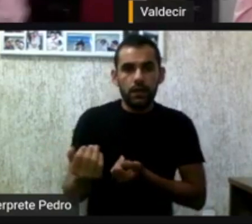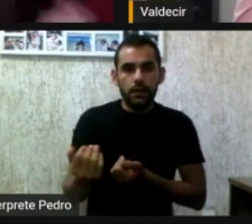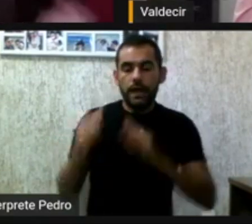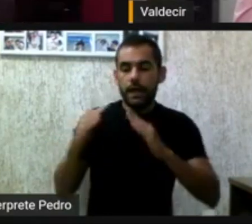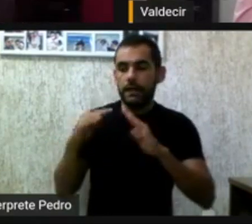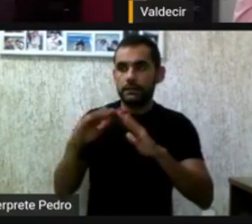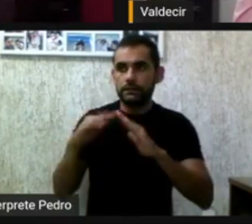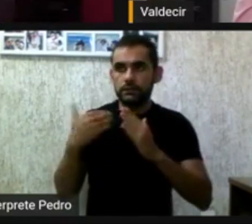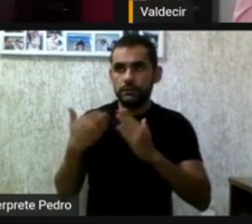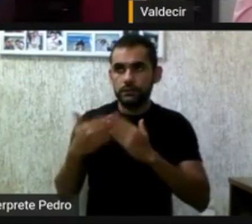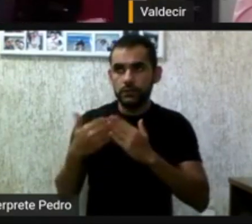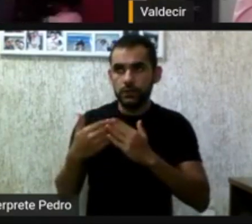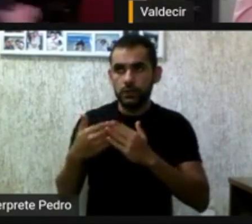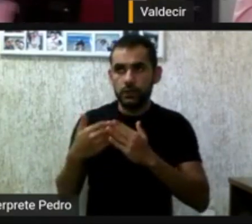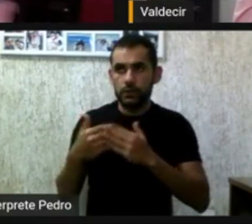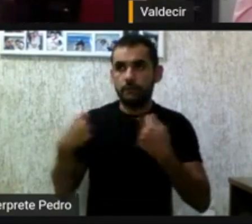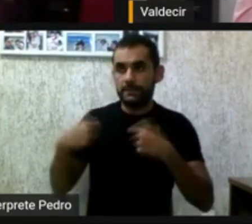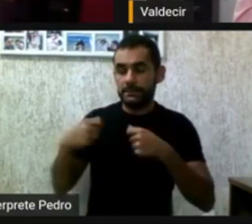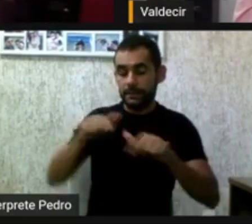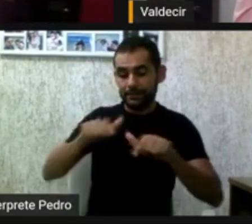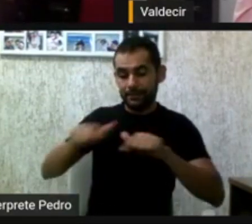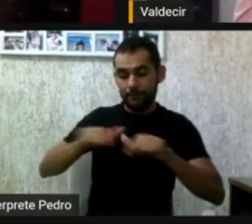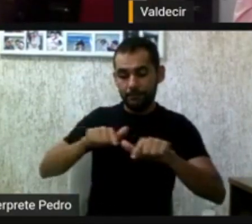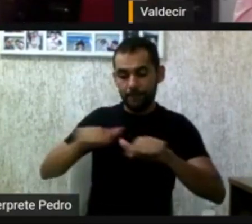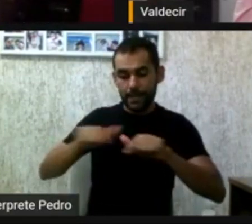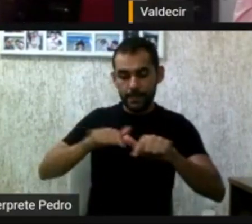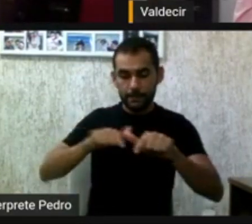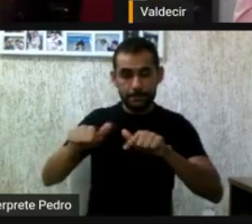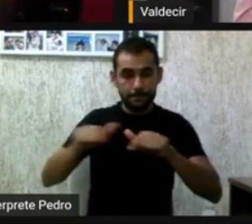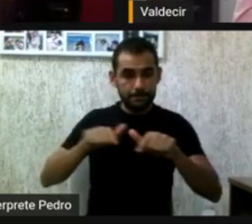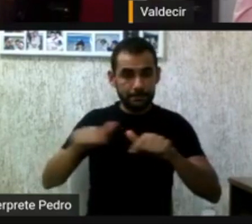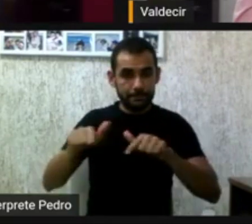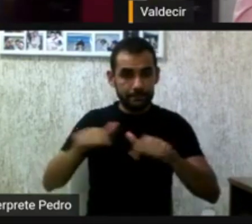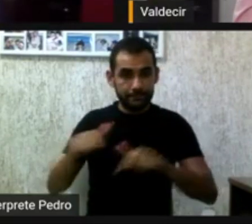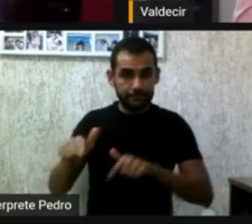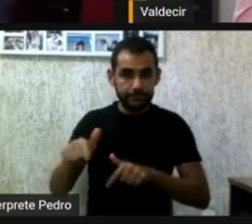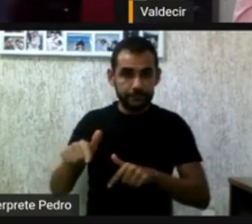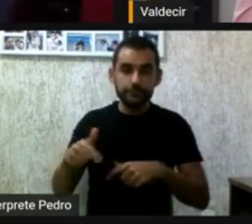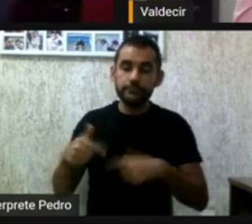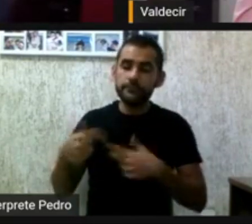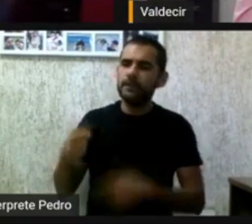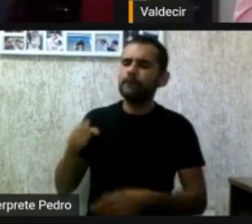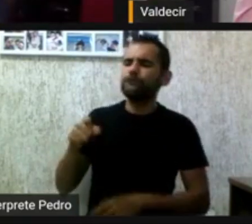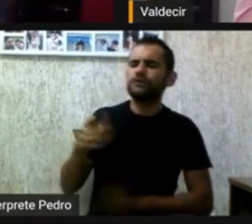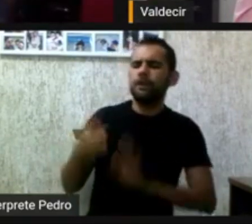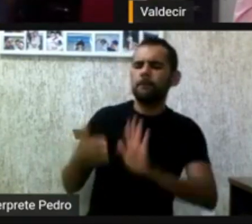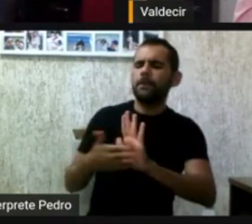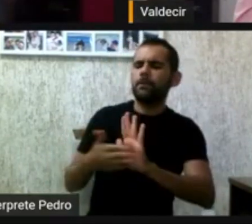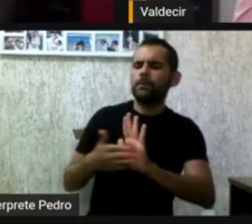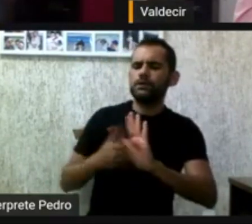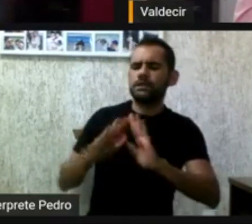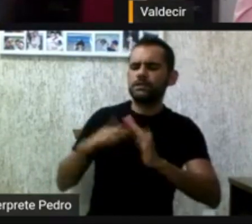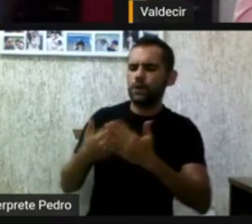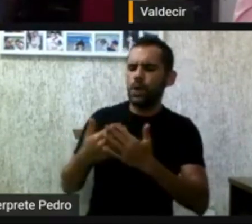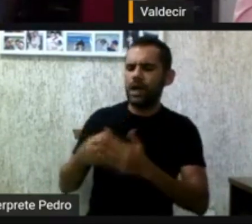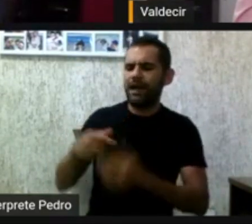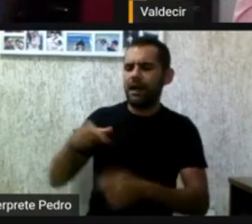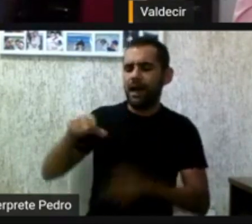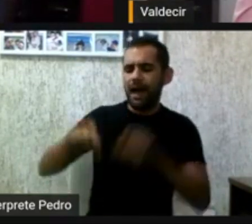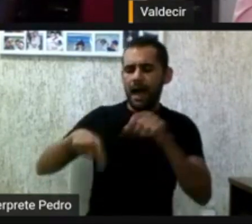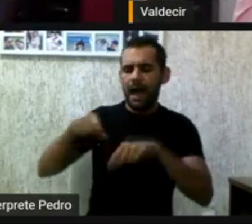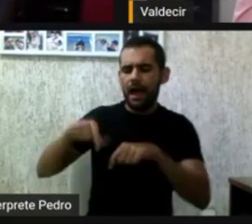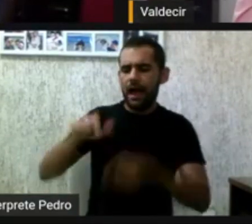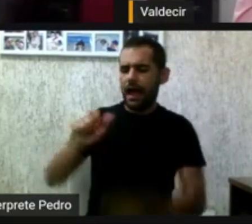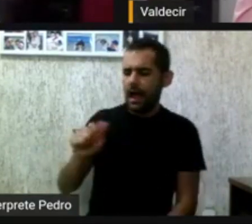porque precisa trabalhar, e além de tudo, você, né, você traz uma proposta de uma escola agrotécnica que é muito focada